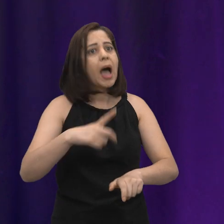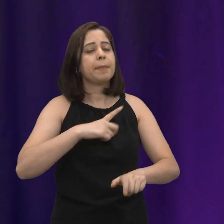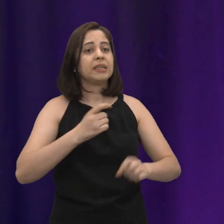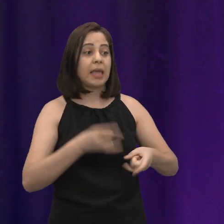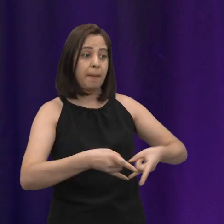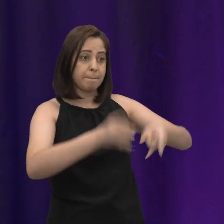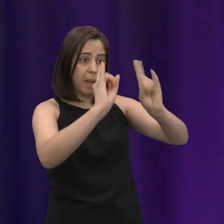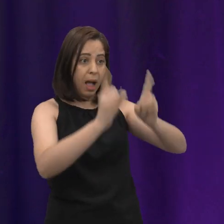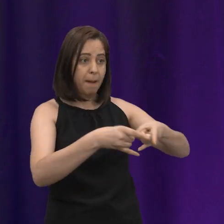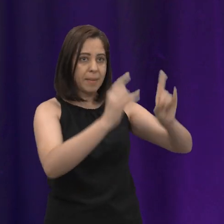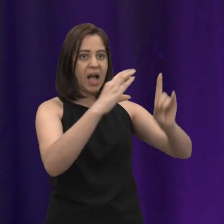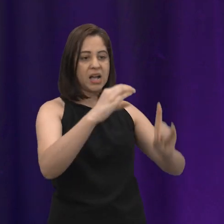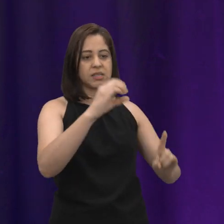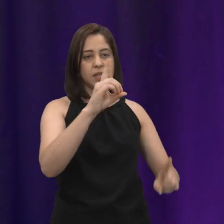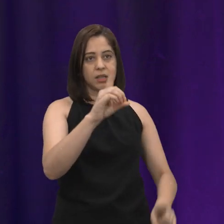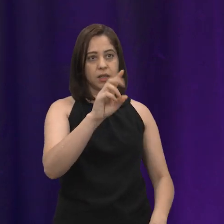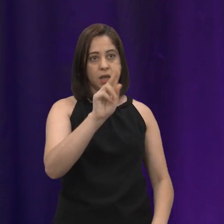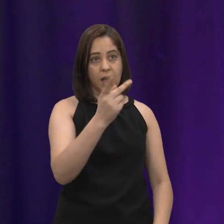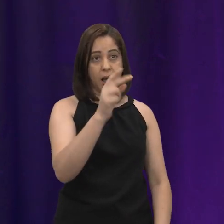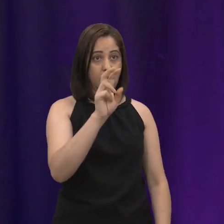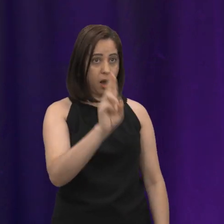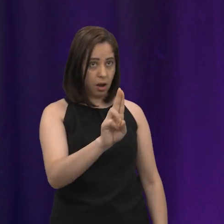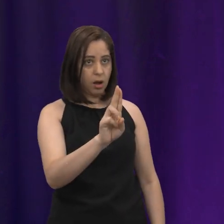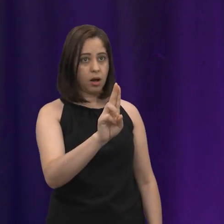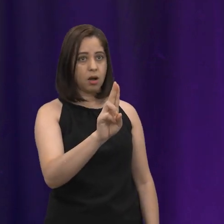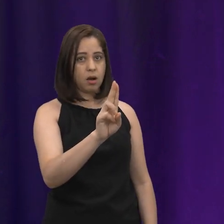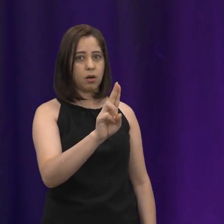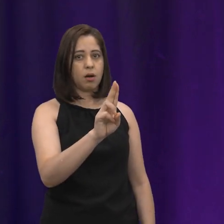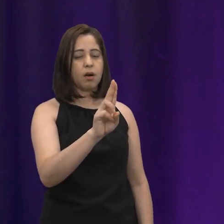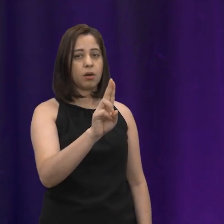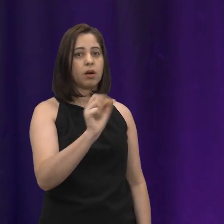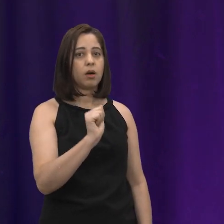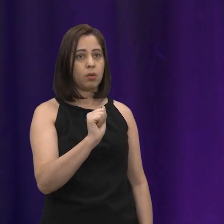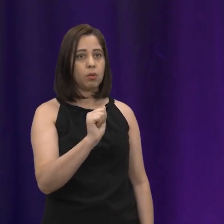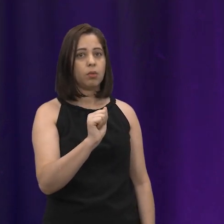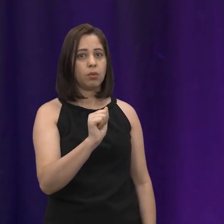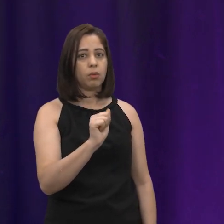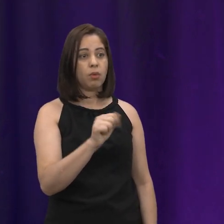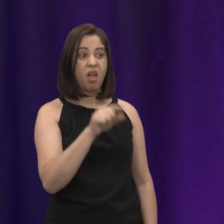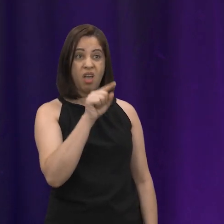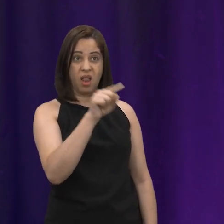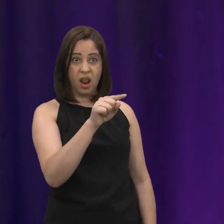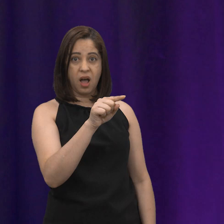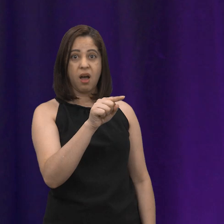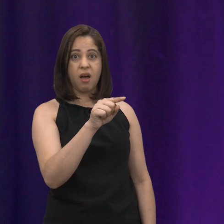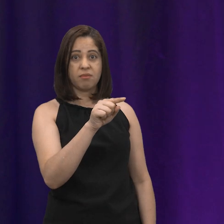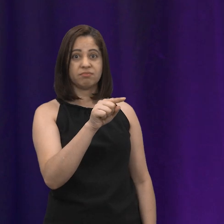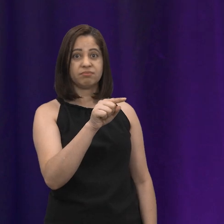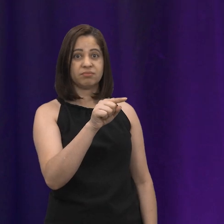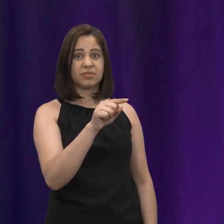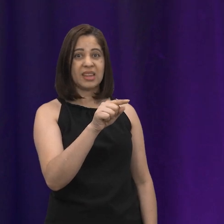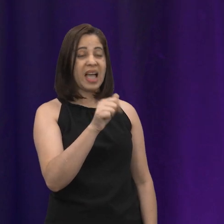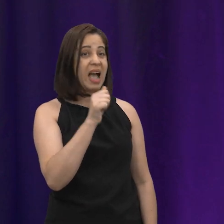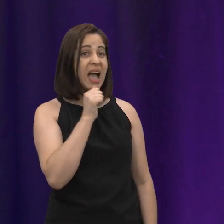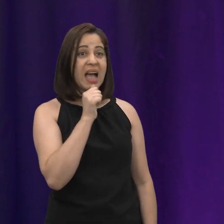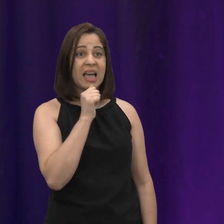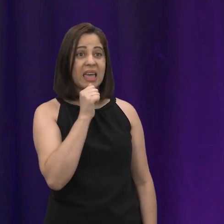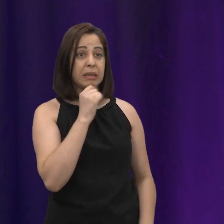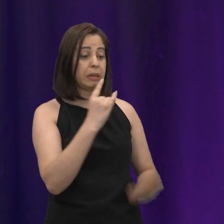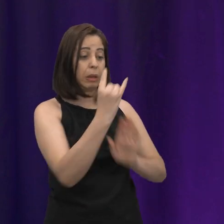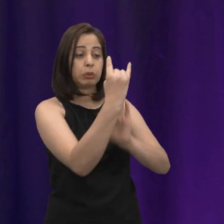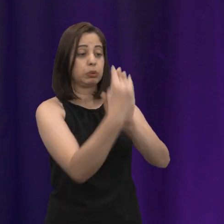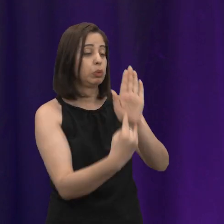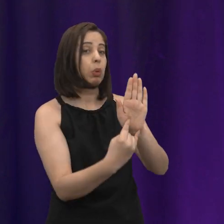CDHU, principalmente antes de BNH, talvez não tenha muito, que ainda tem conjuntos habitacionais que não têm